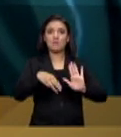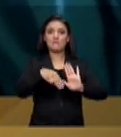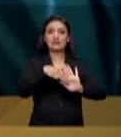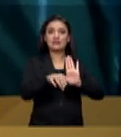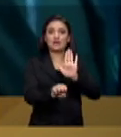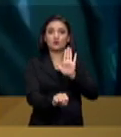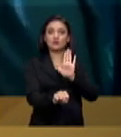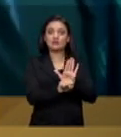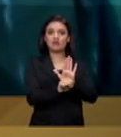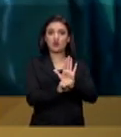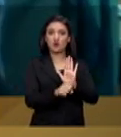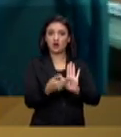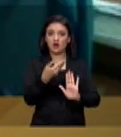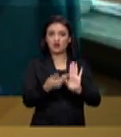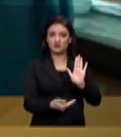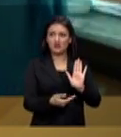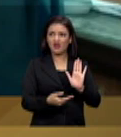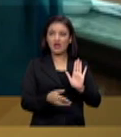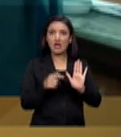implementar a tutela de urgência,